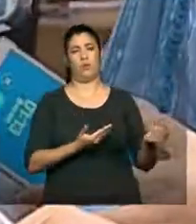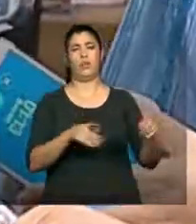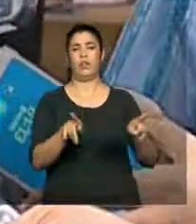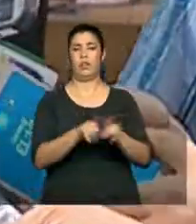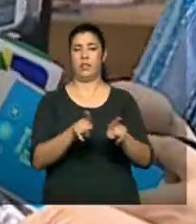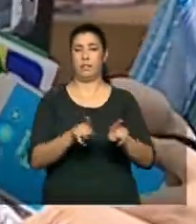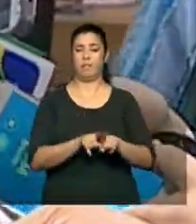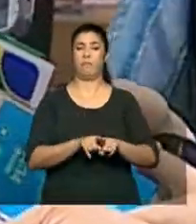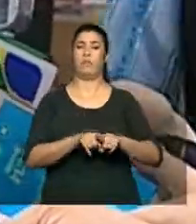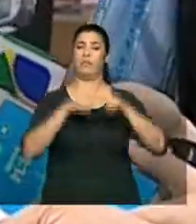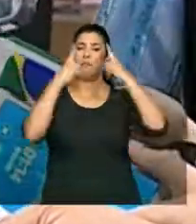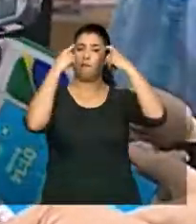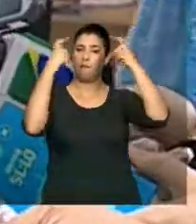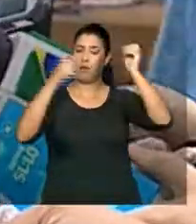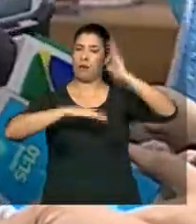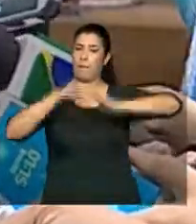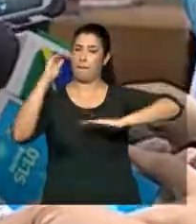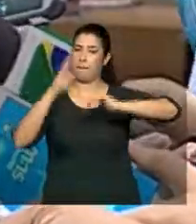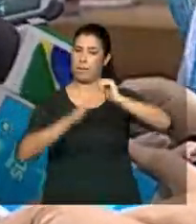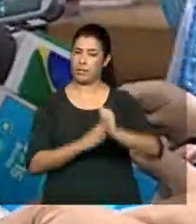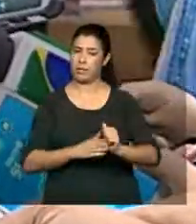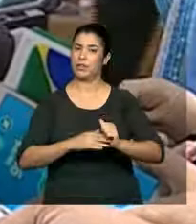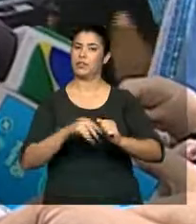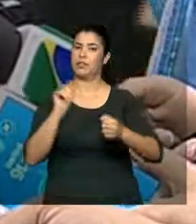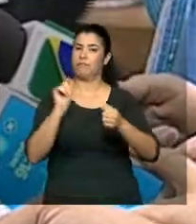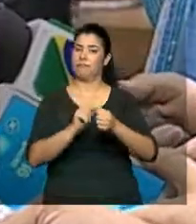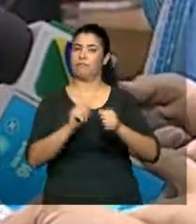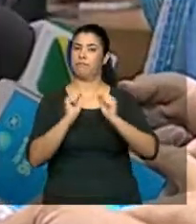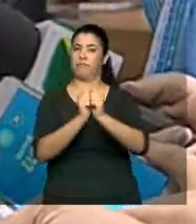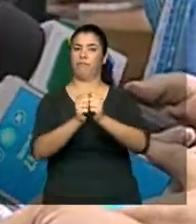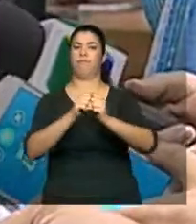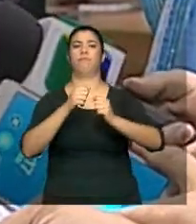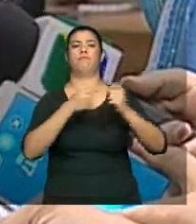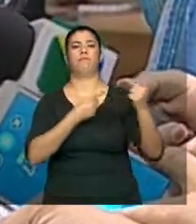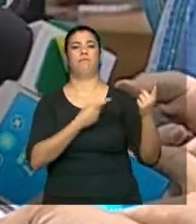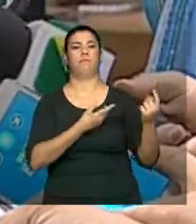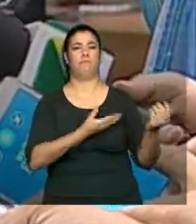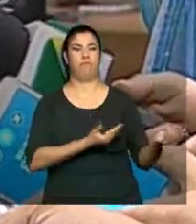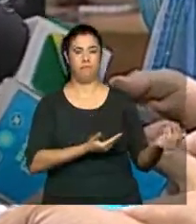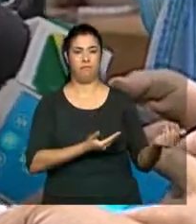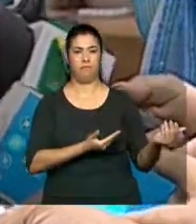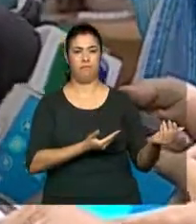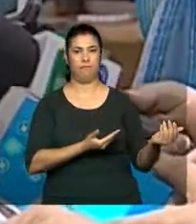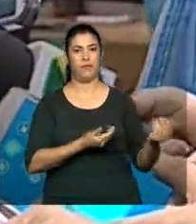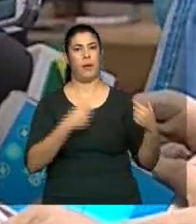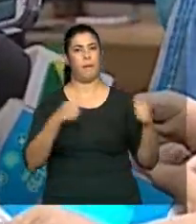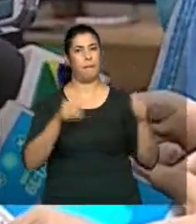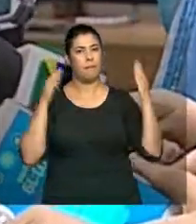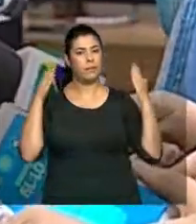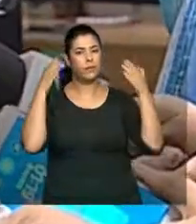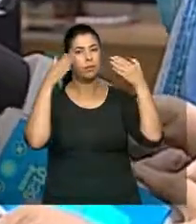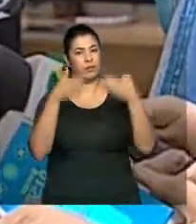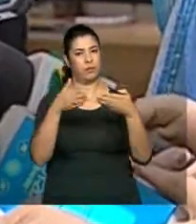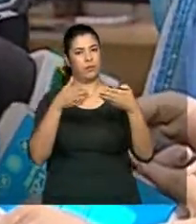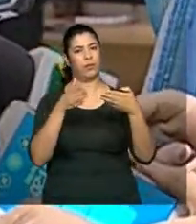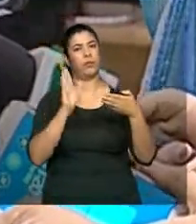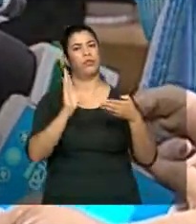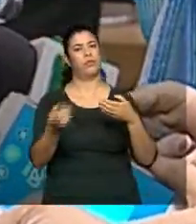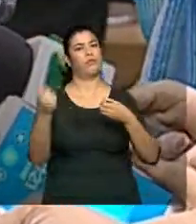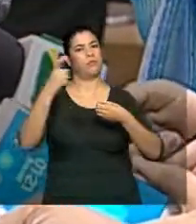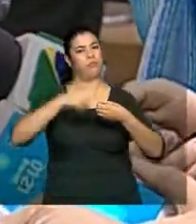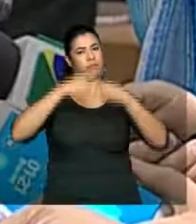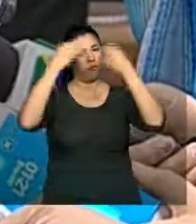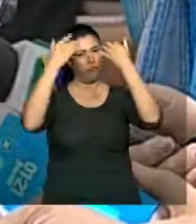violência cometida por jovens, ela vai ter que dominar o cenário. E volto a dizer, como disse no meu